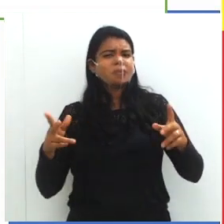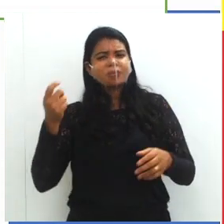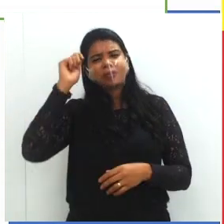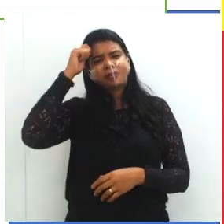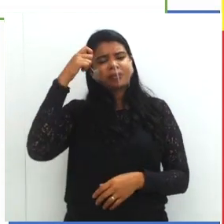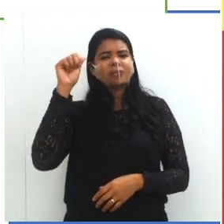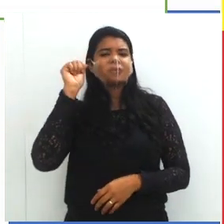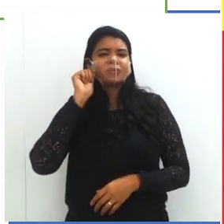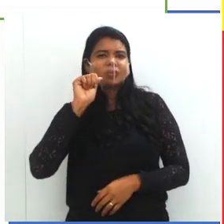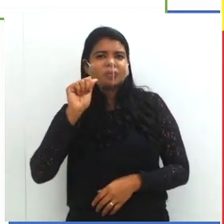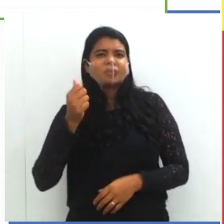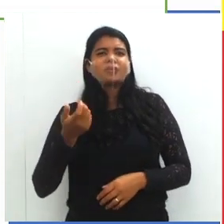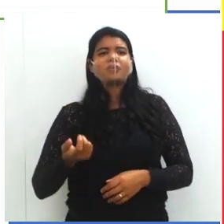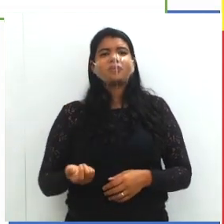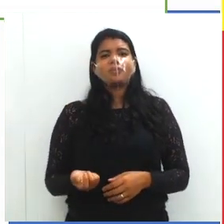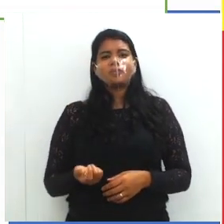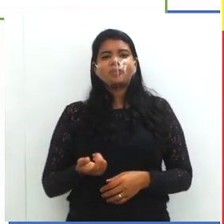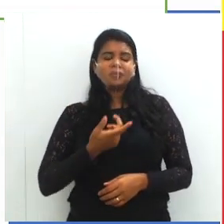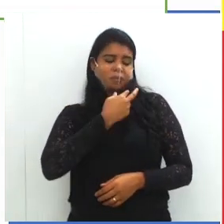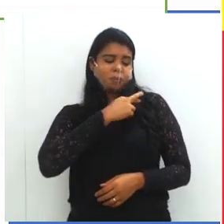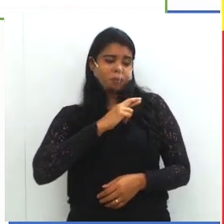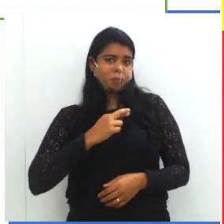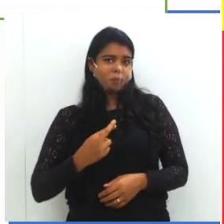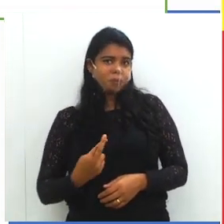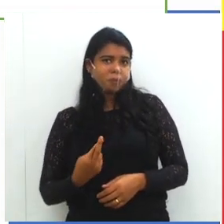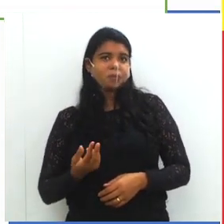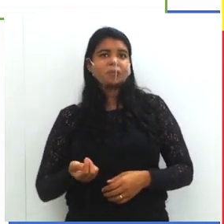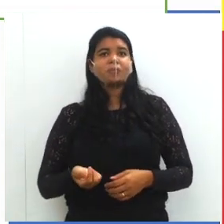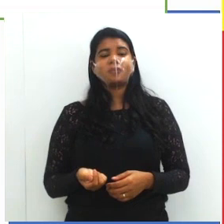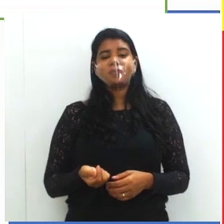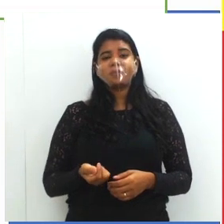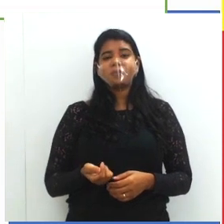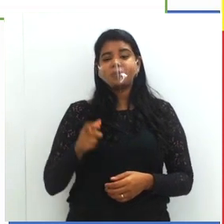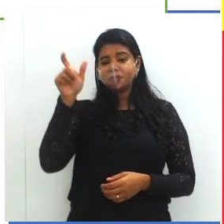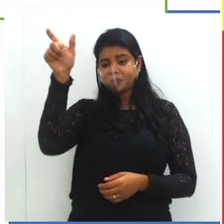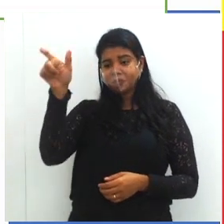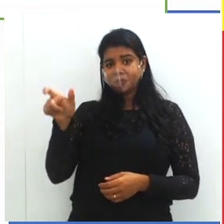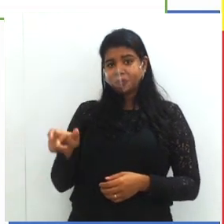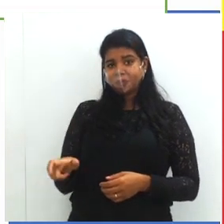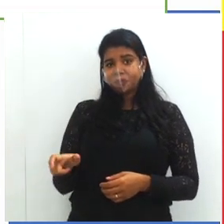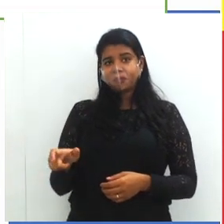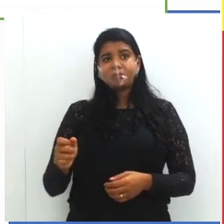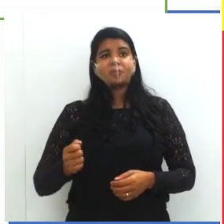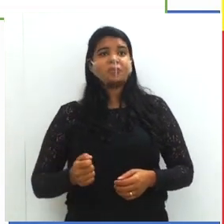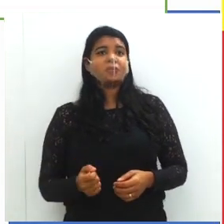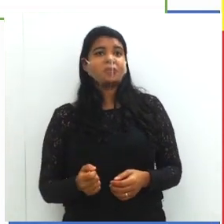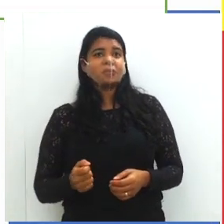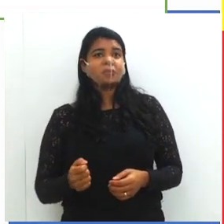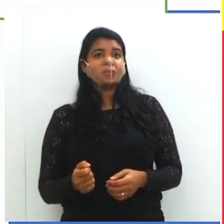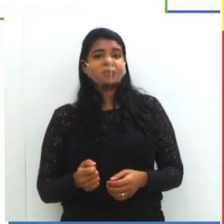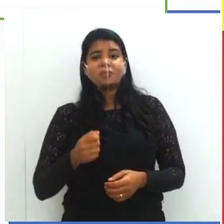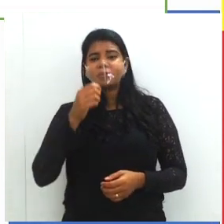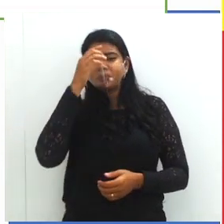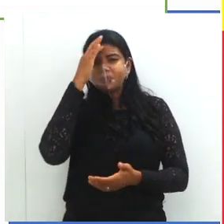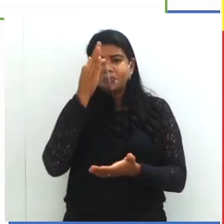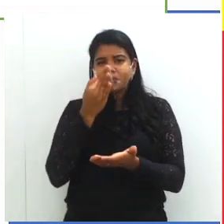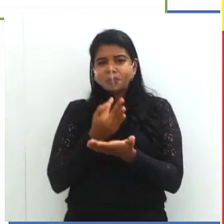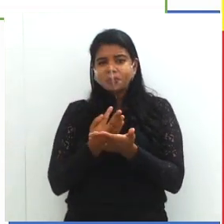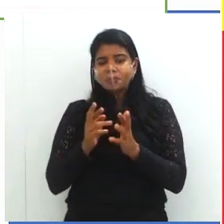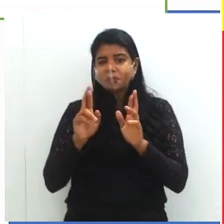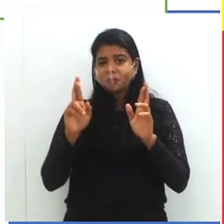temos a mulher, nós temos a questão religiosa, por alguém professar uma fé